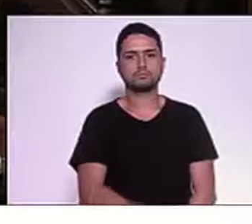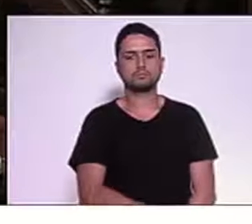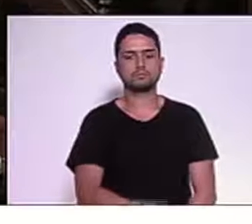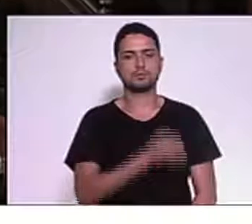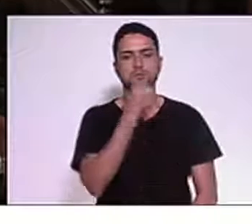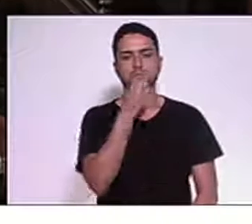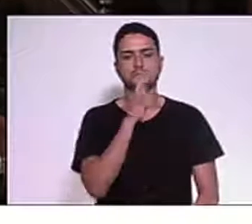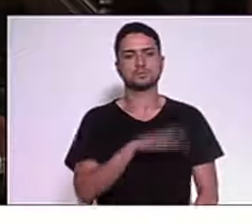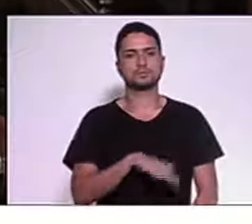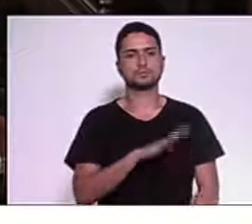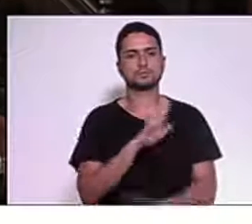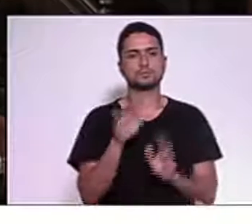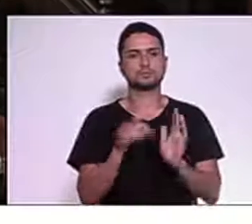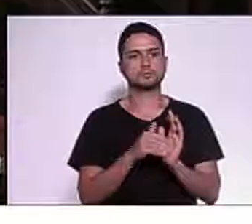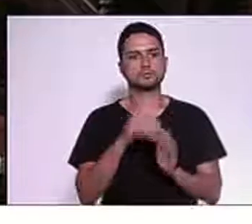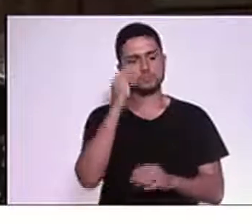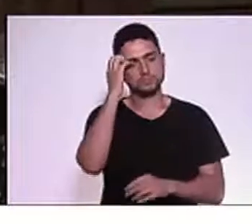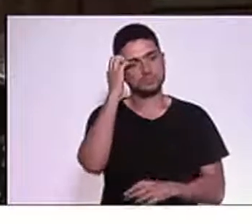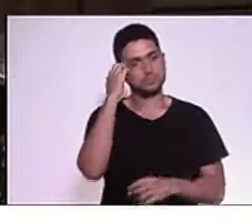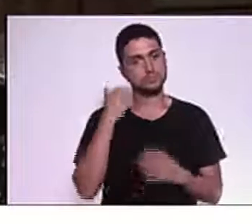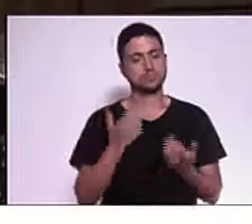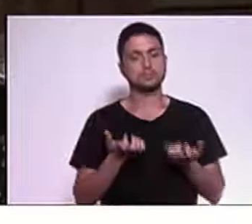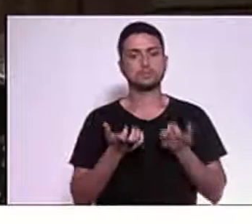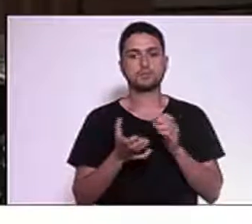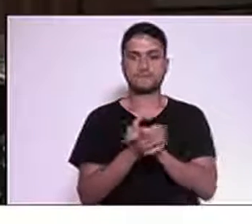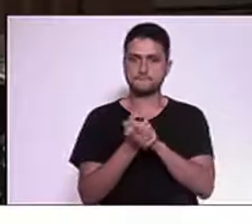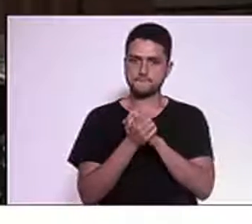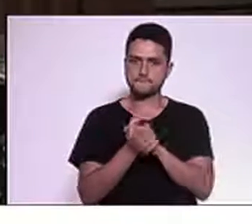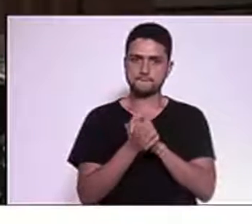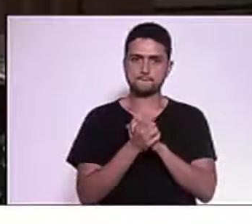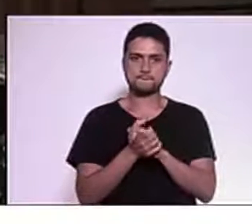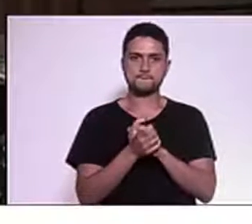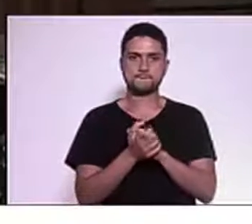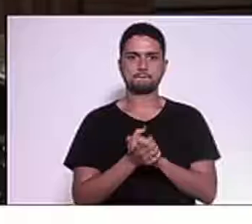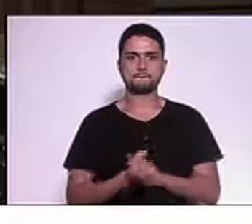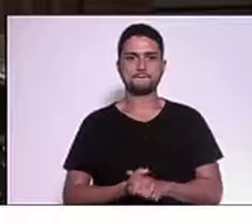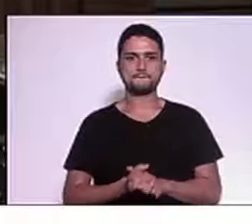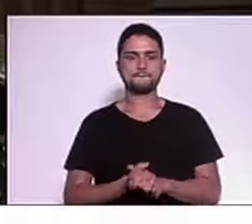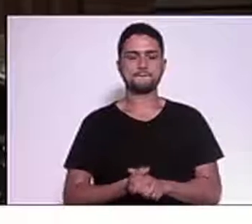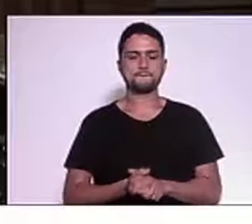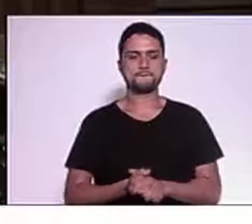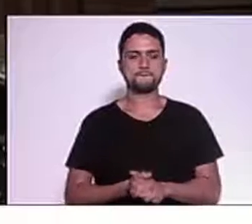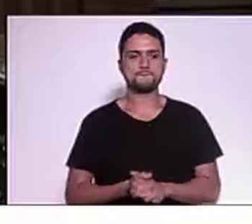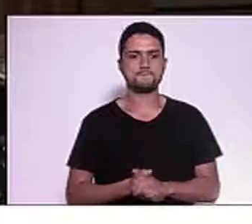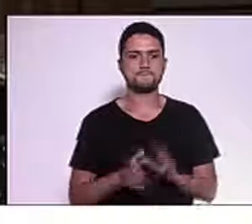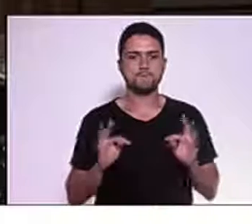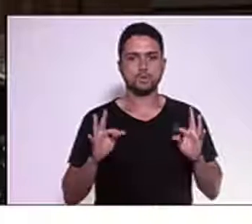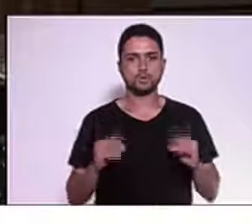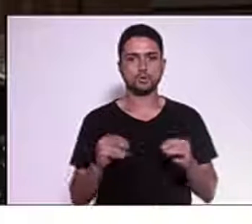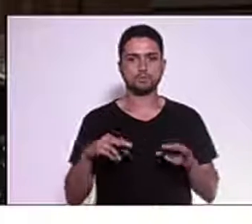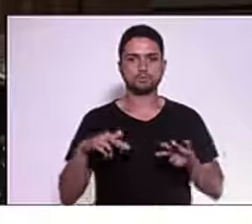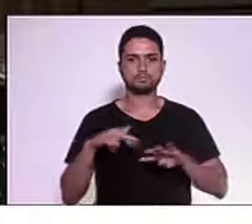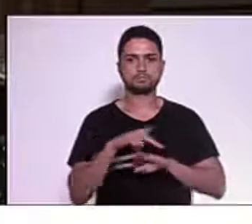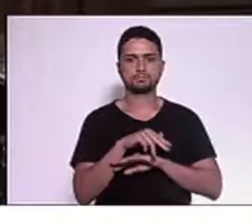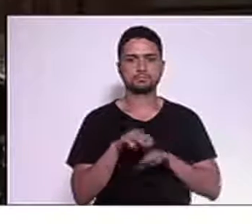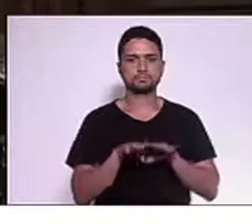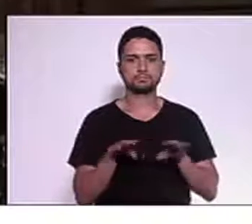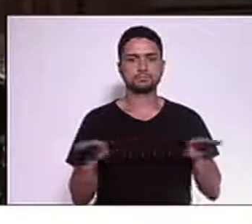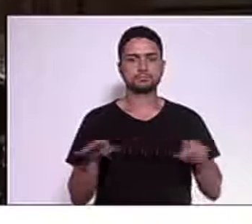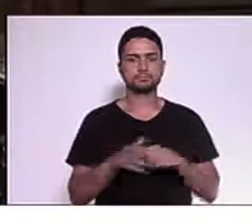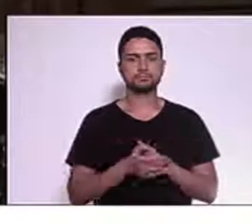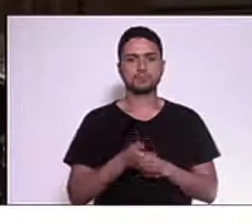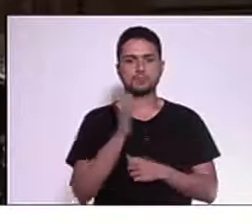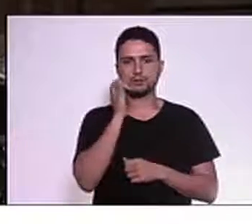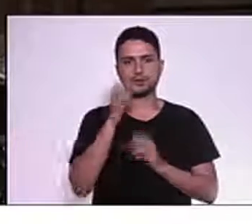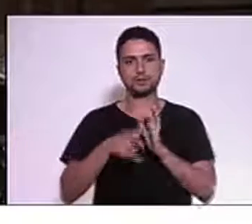Boa tarde a todas e todos. Eu quero cumprimentar todos aqueles que estiveram nessa tribuna, que me antecederam